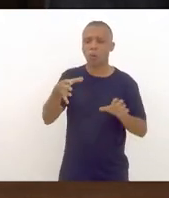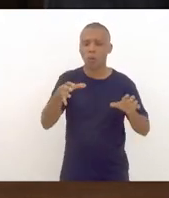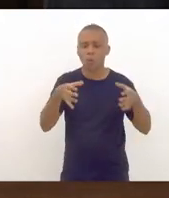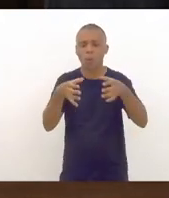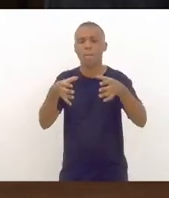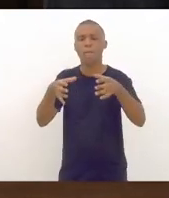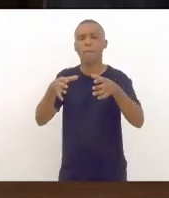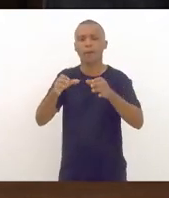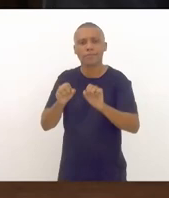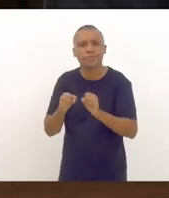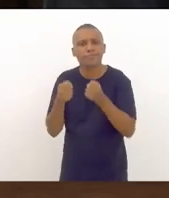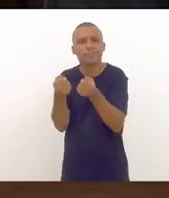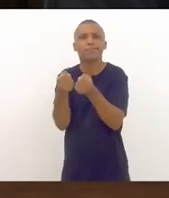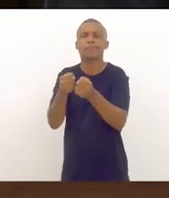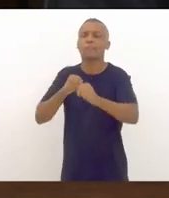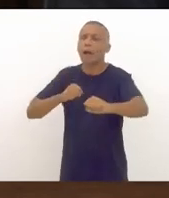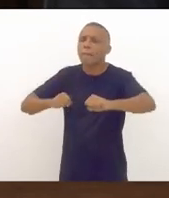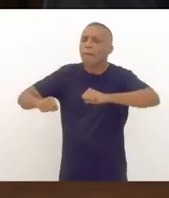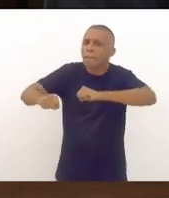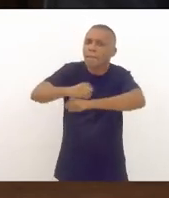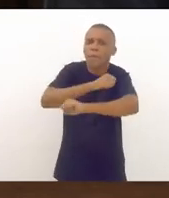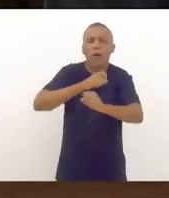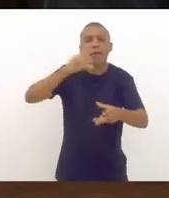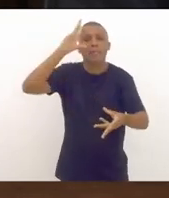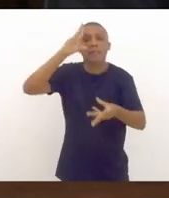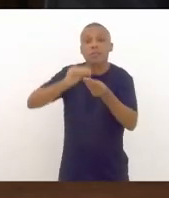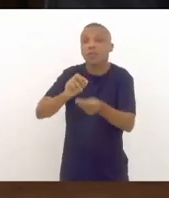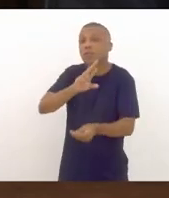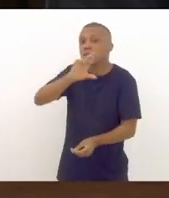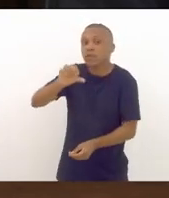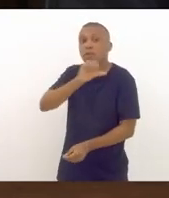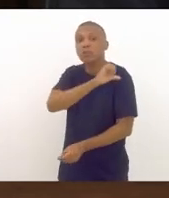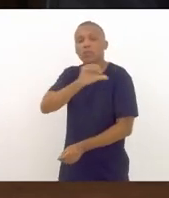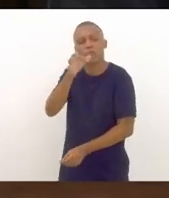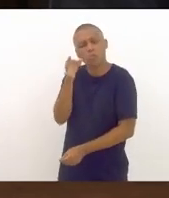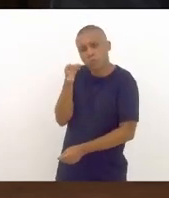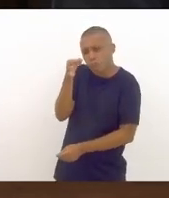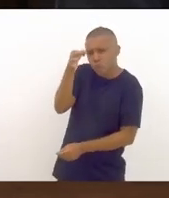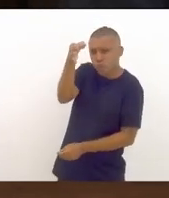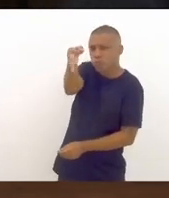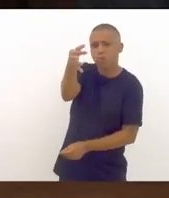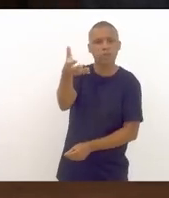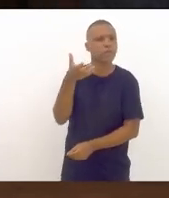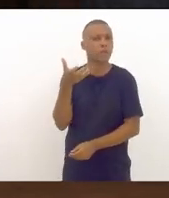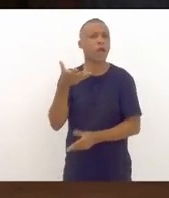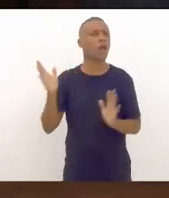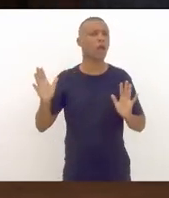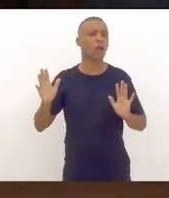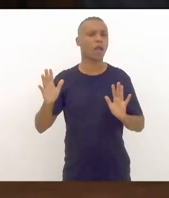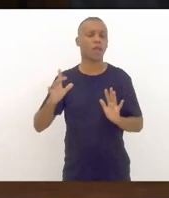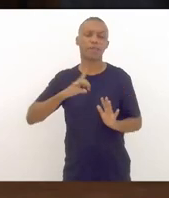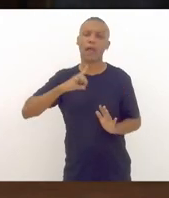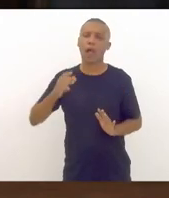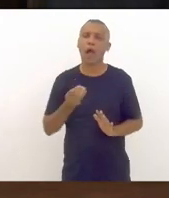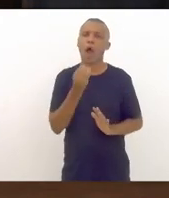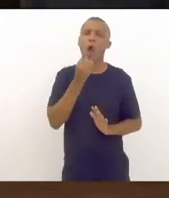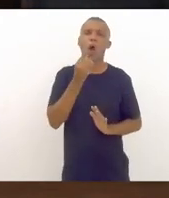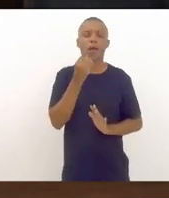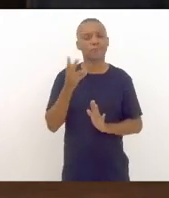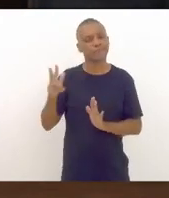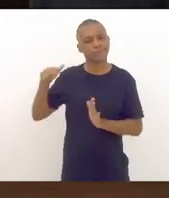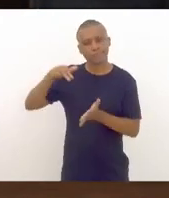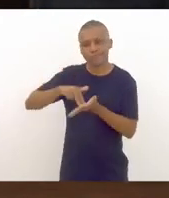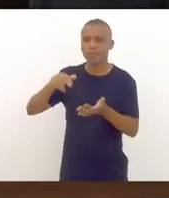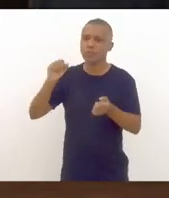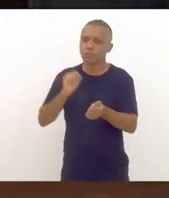se dedicou, que entendeu que Rio de Janeiro que a gente quer daqui para frente. E eu, toda oportunidade que eu tenho de estar,